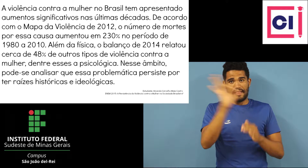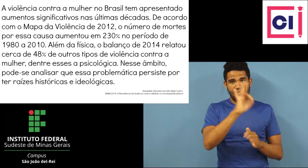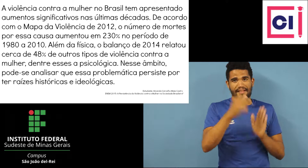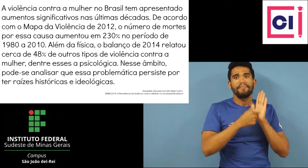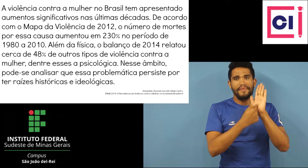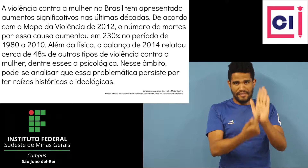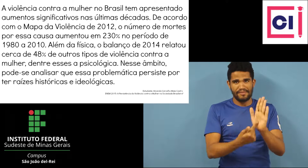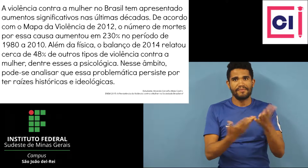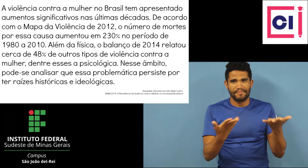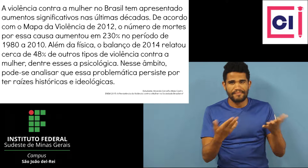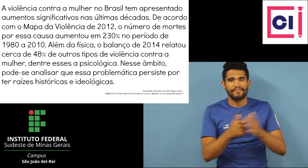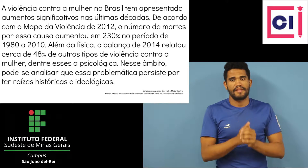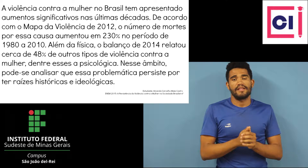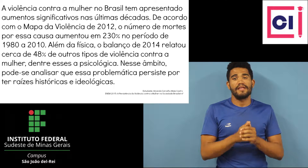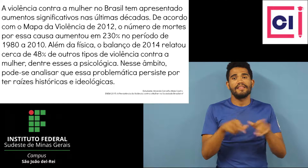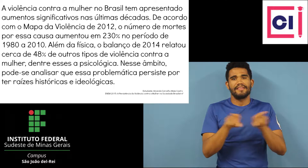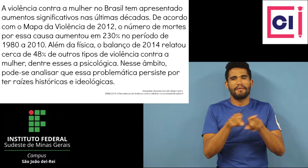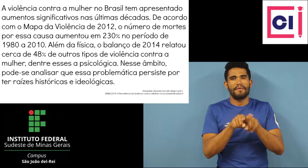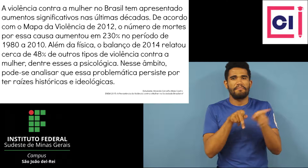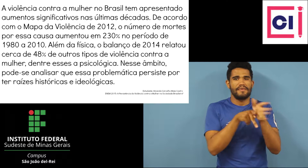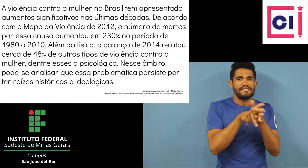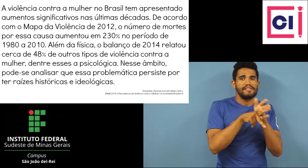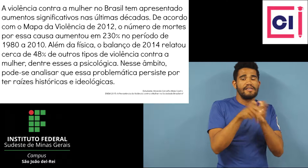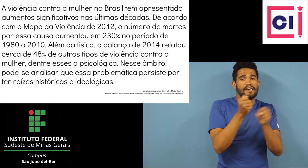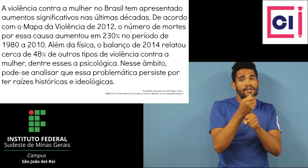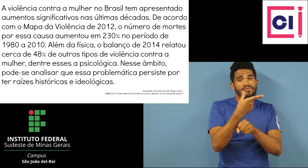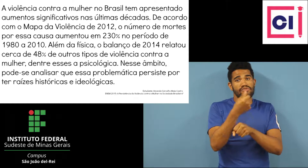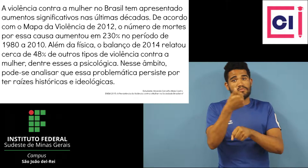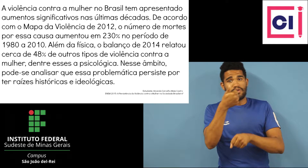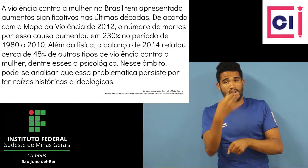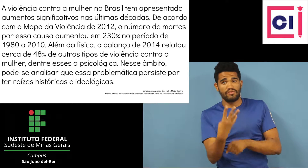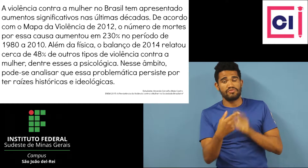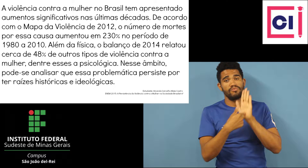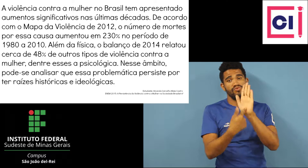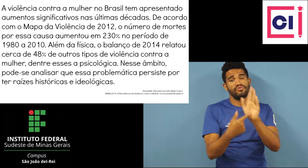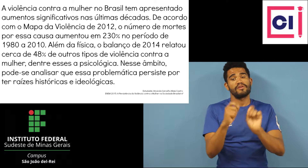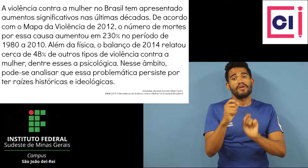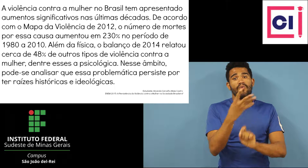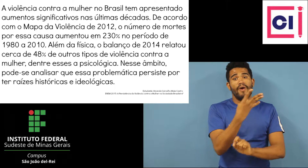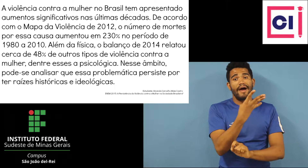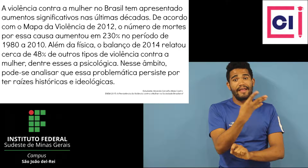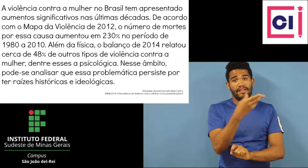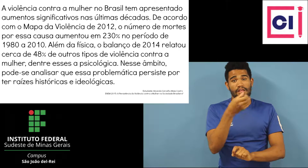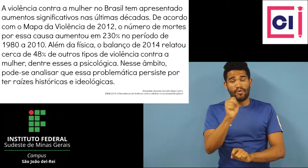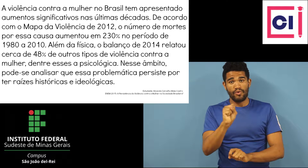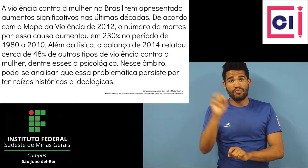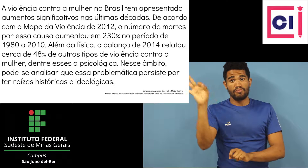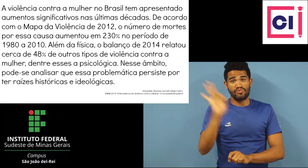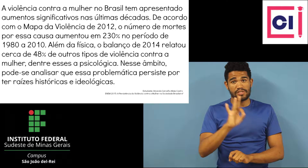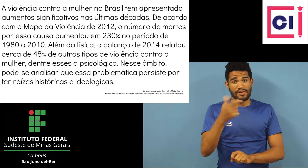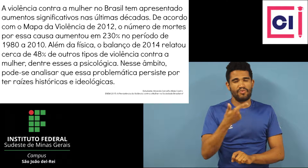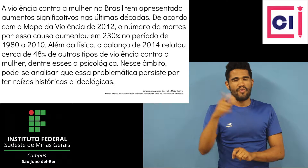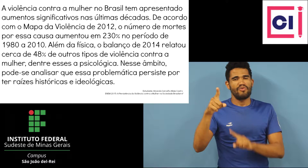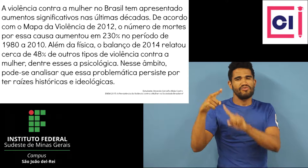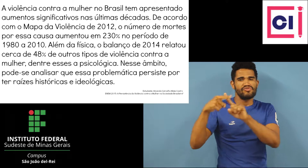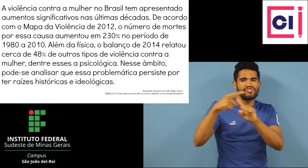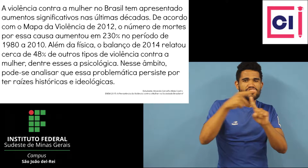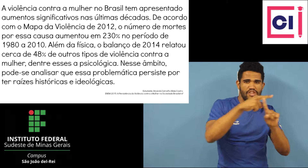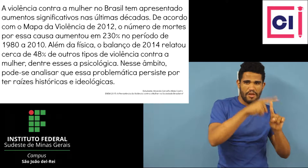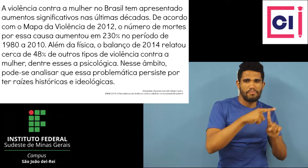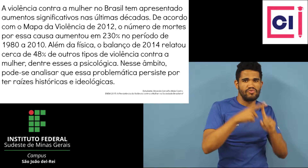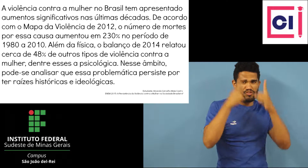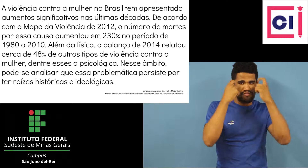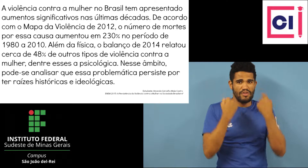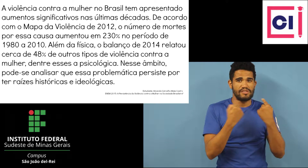o dado dela, certo? Além da física, o balanço de 2014 relatou cerca de 48% de